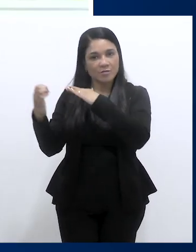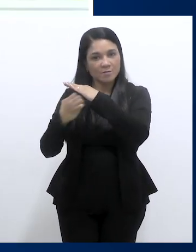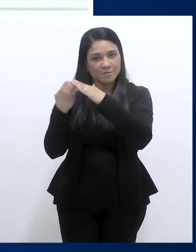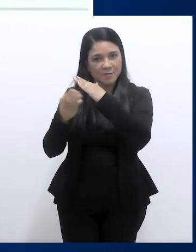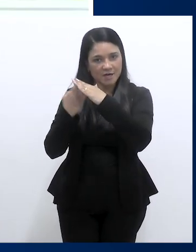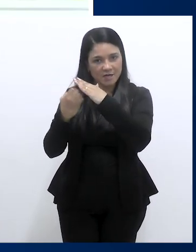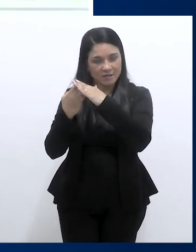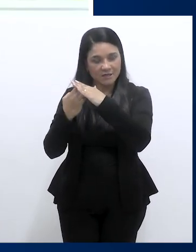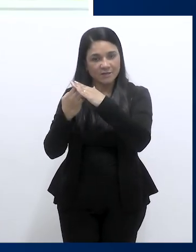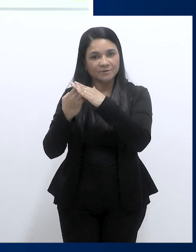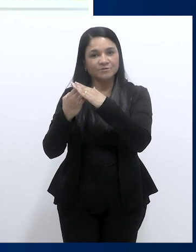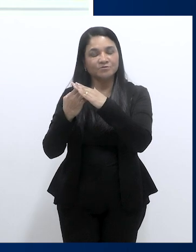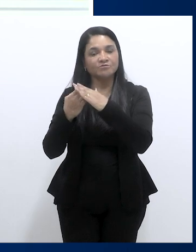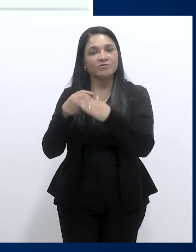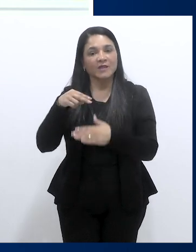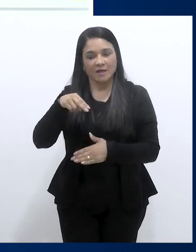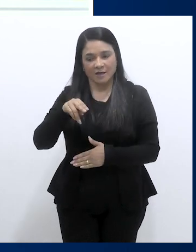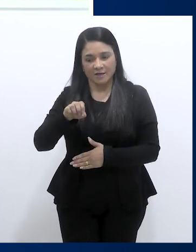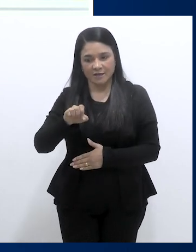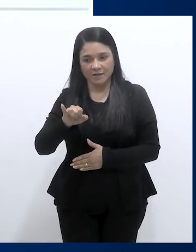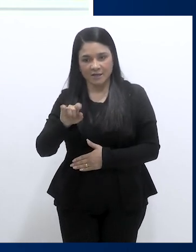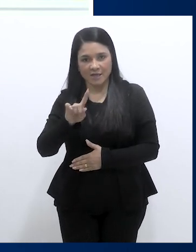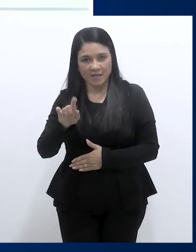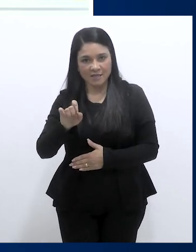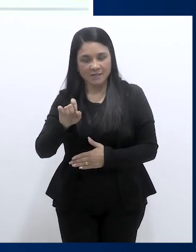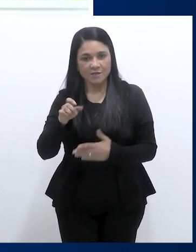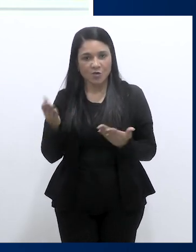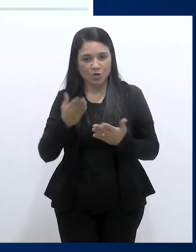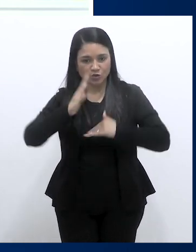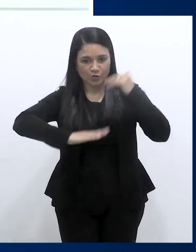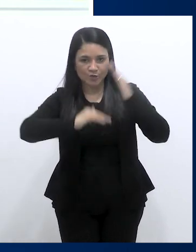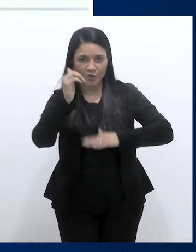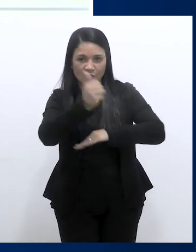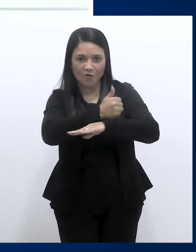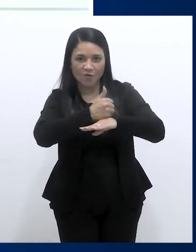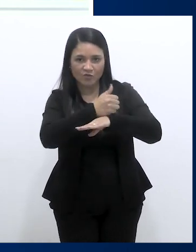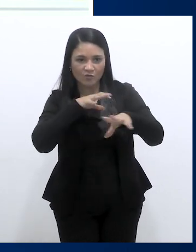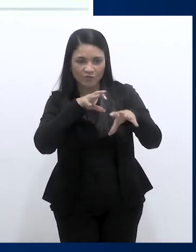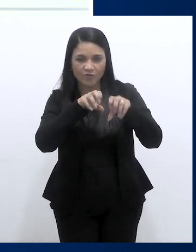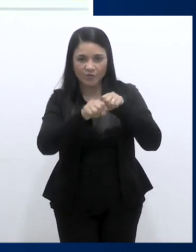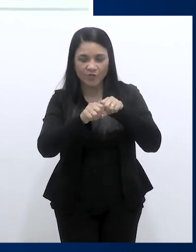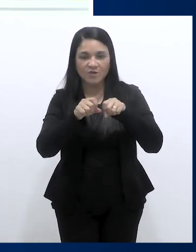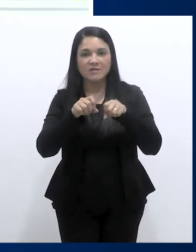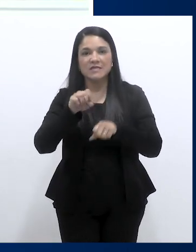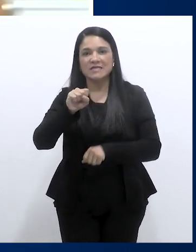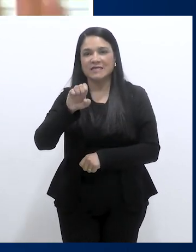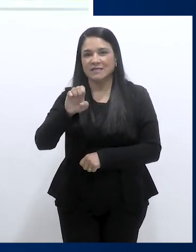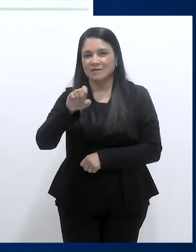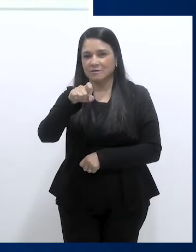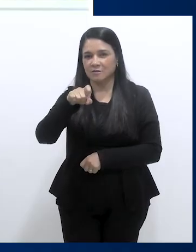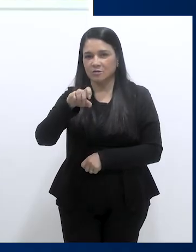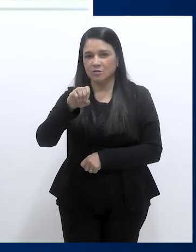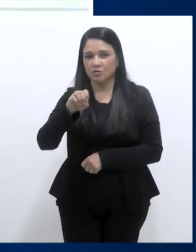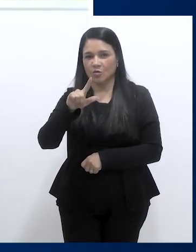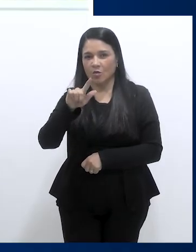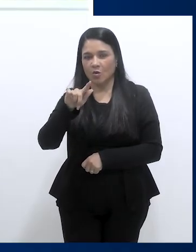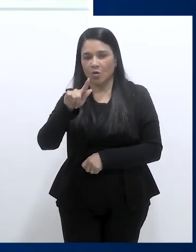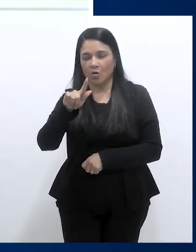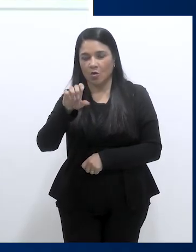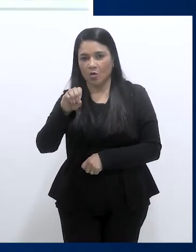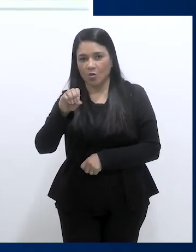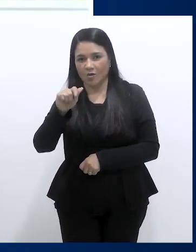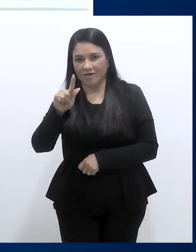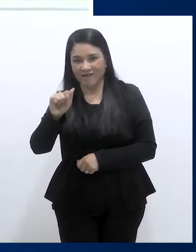venderam a empresa que elas tinham, e a Neise se tornou sexóloga hoje, então ela durante este